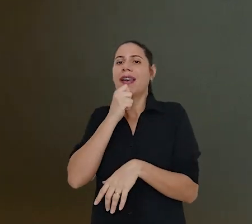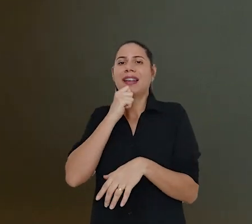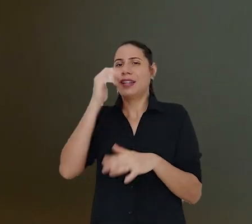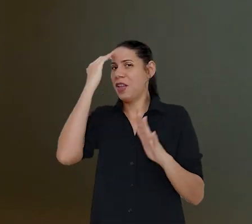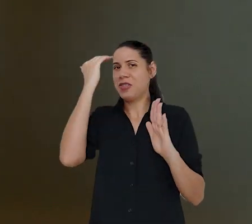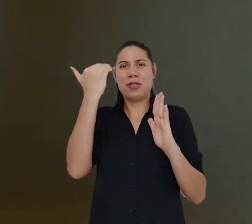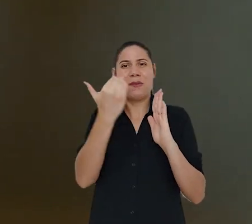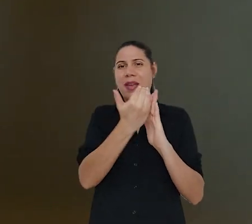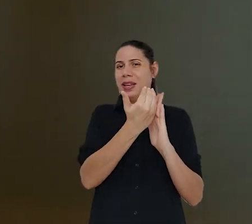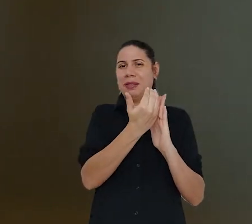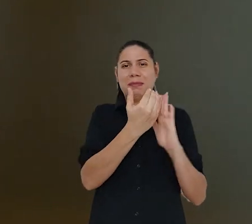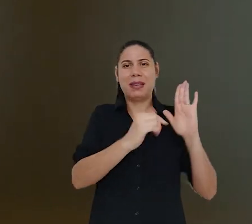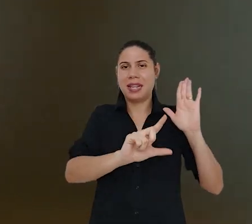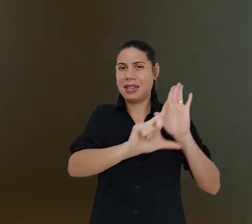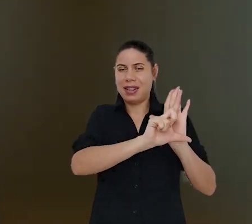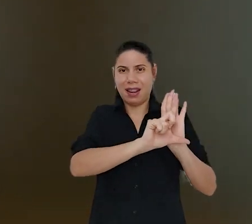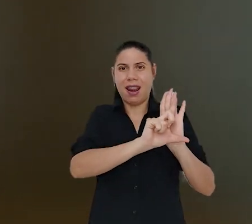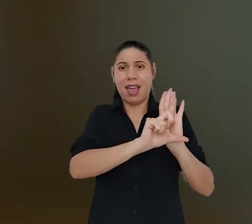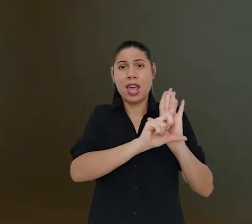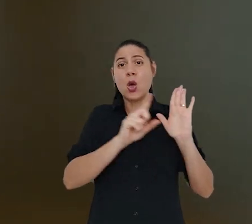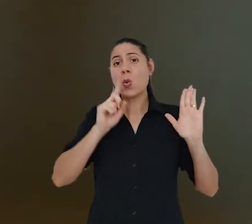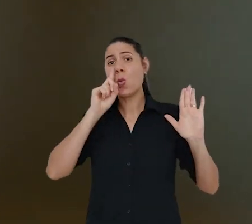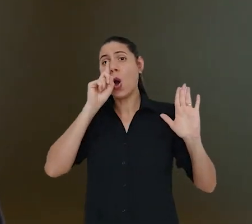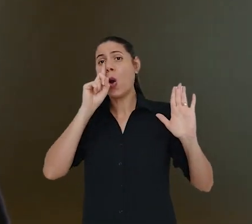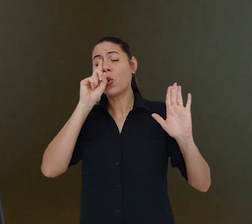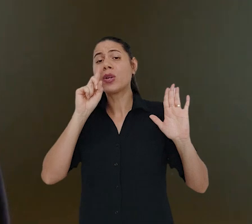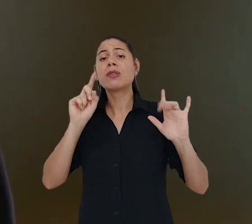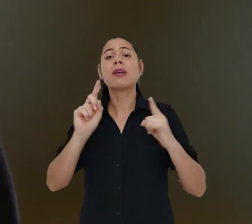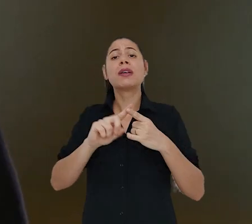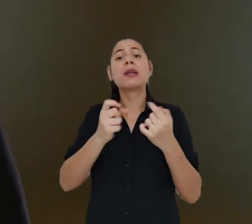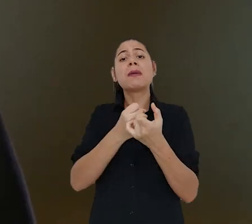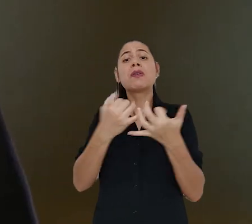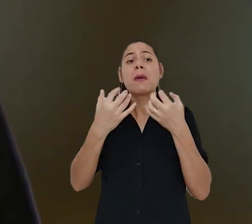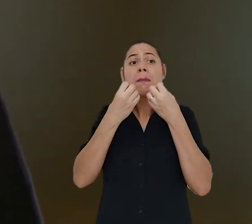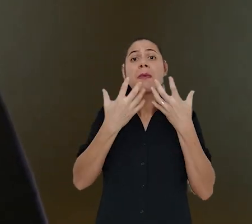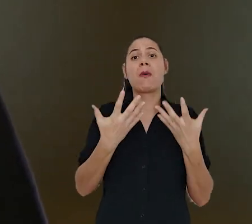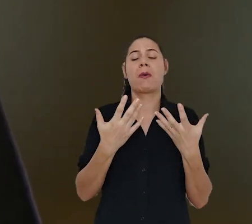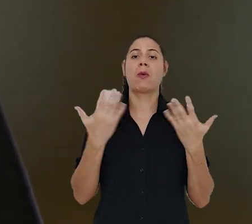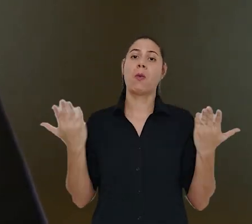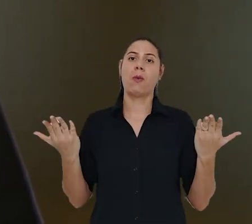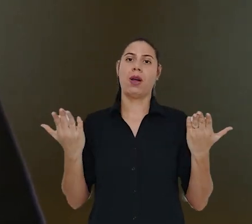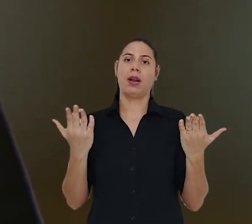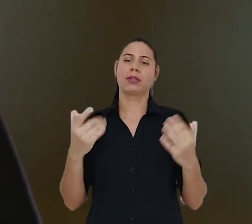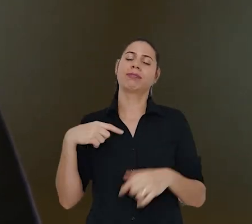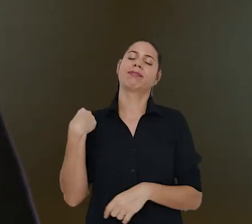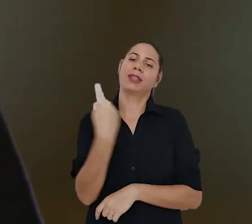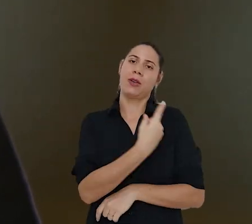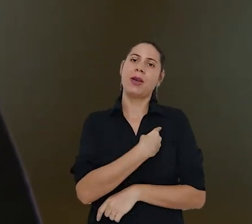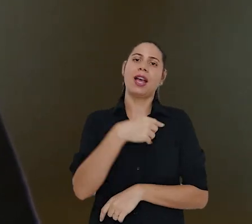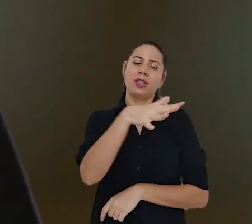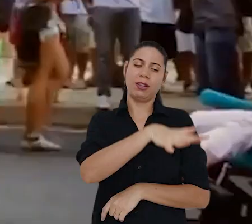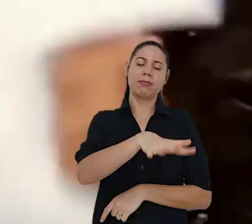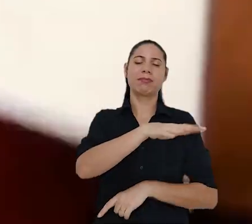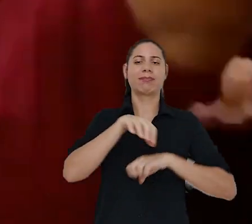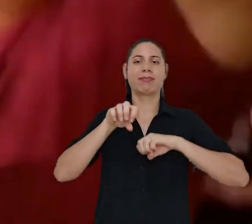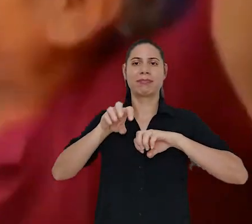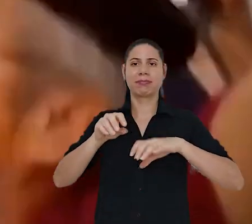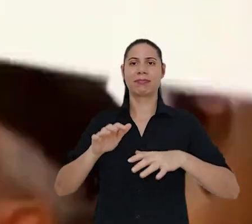desobediência civil e quais são os riscos e os benefícios de seguir uma ou outra. É isso que a gente faz aqui no dispensário, por